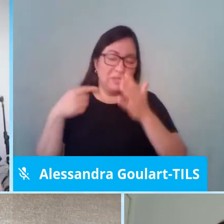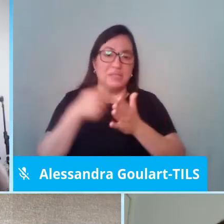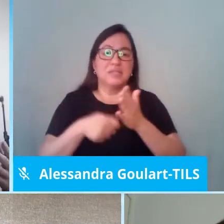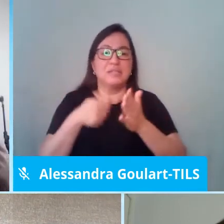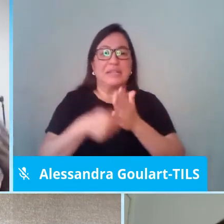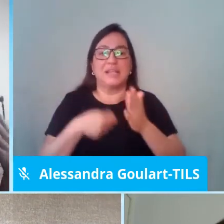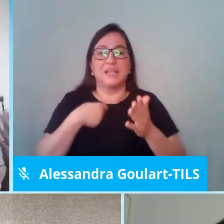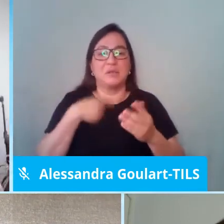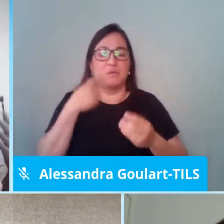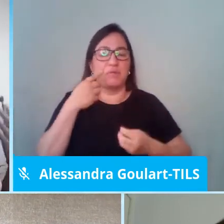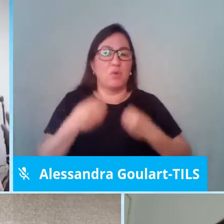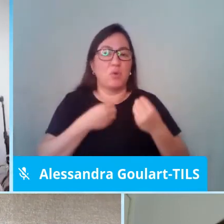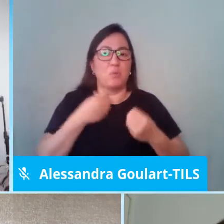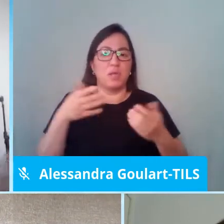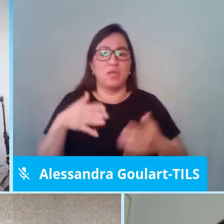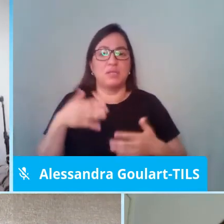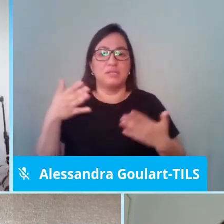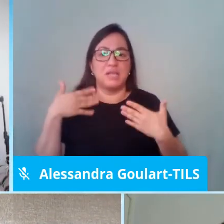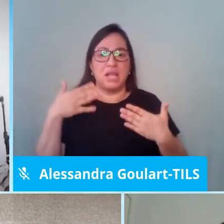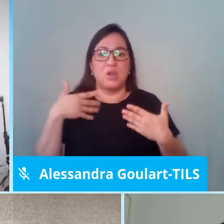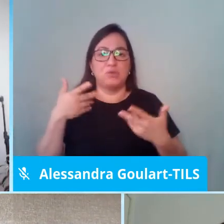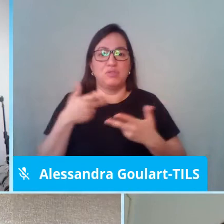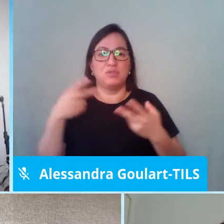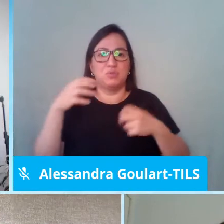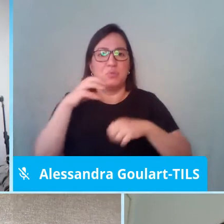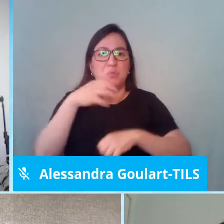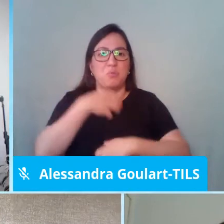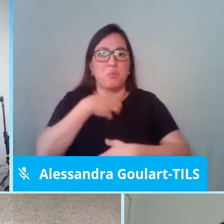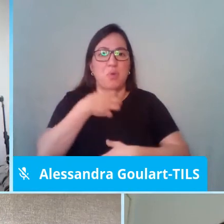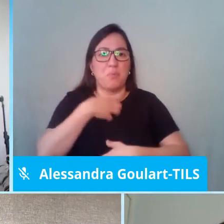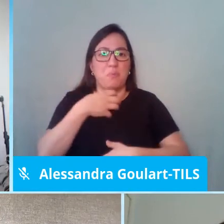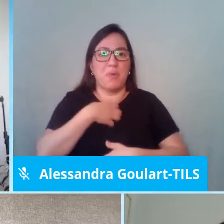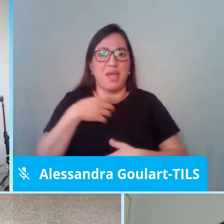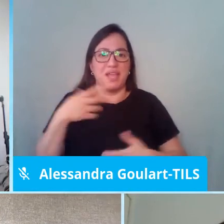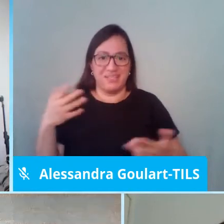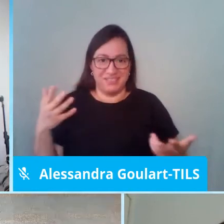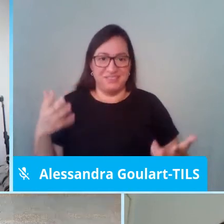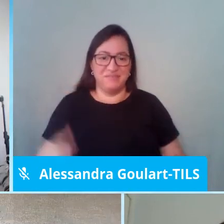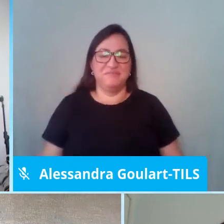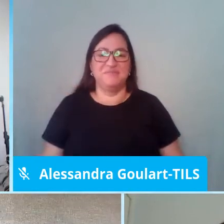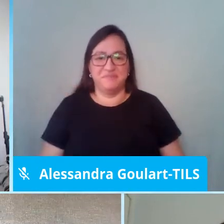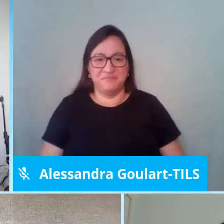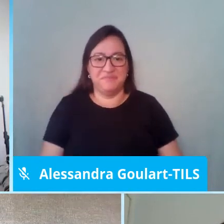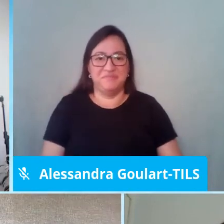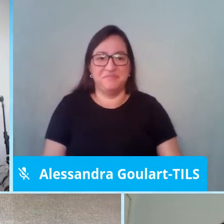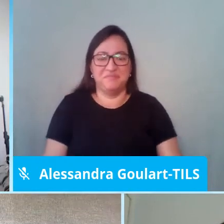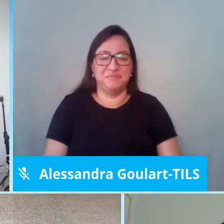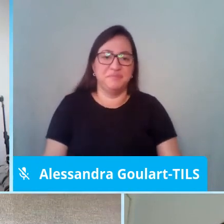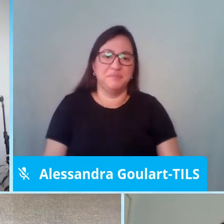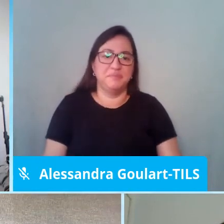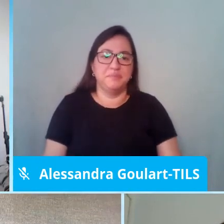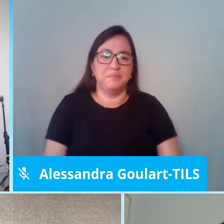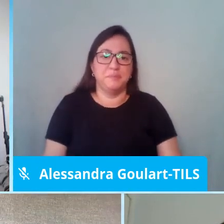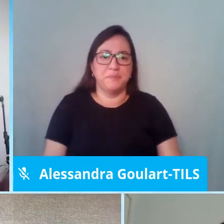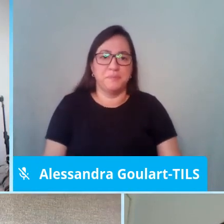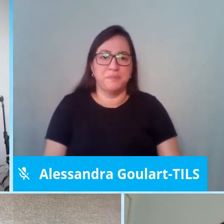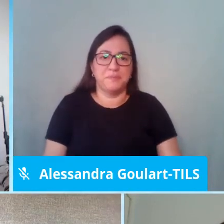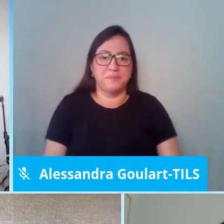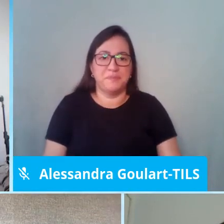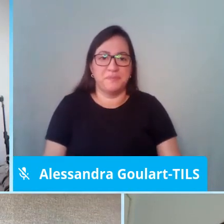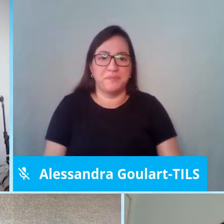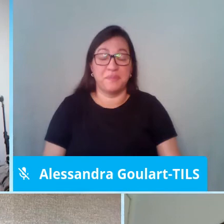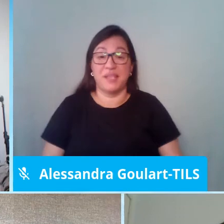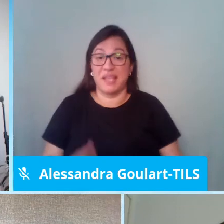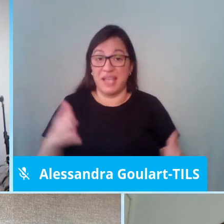estado desse calor, dessa bandeira de calor que a gente está em relação a esses indicadores. Eu vou, de